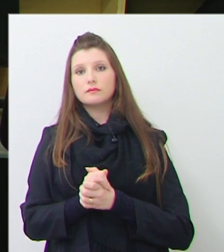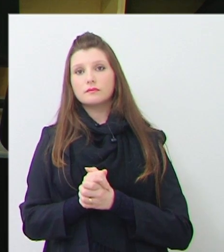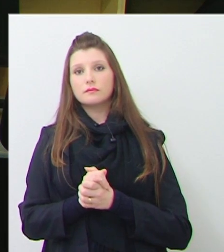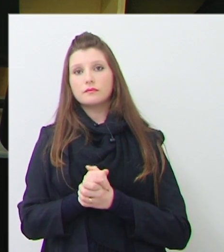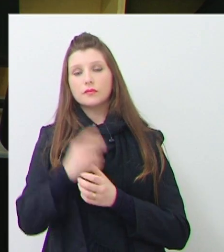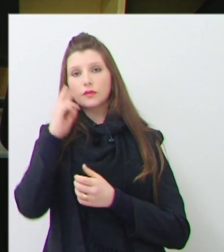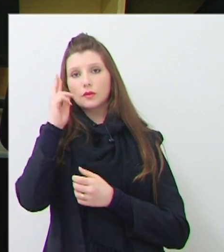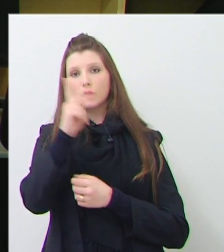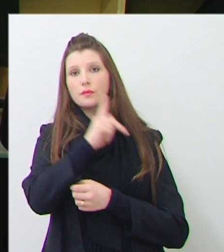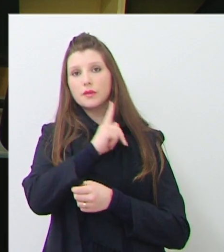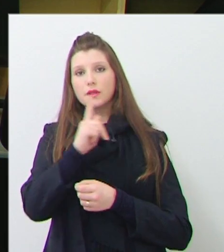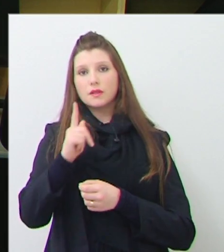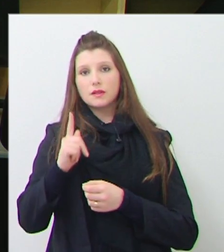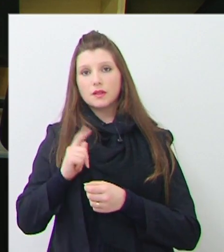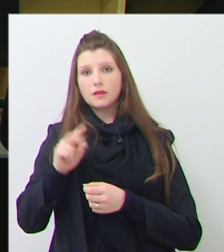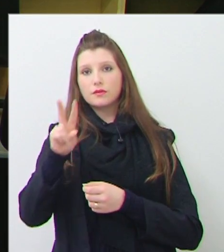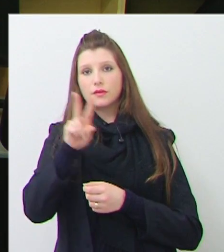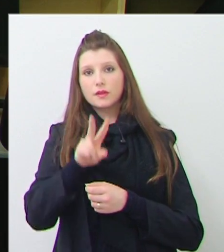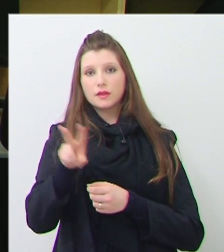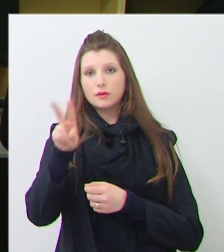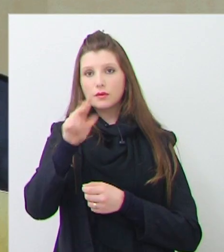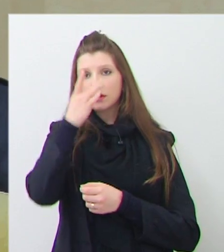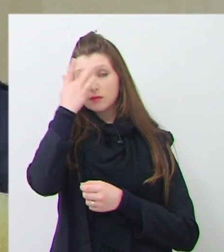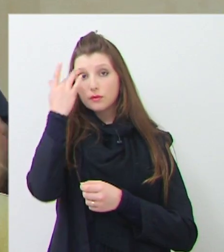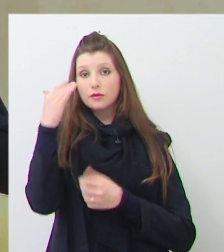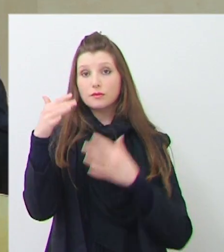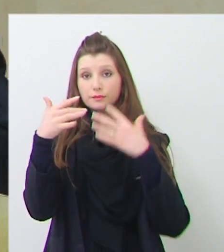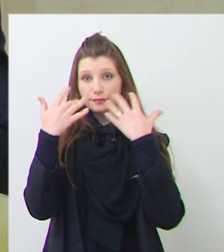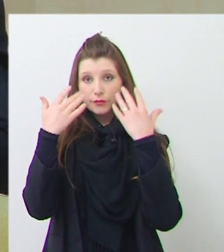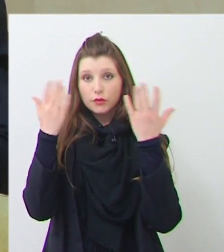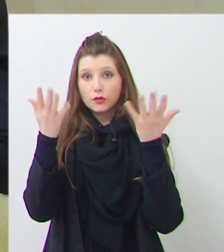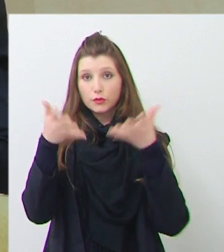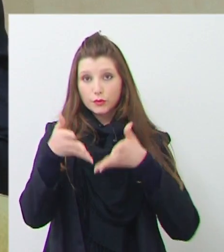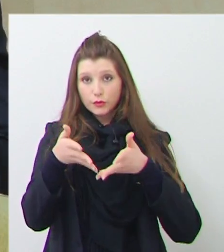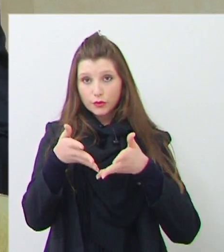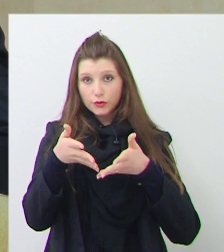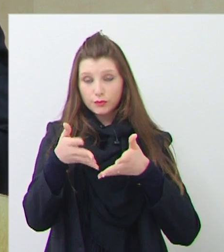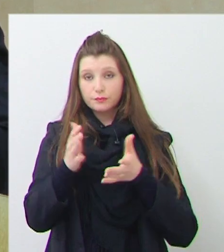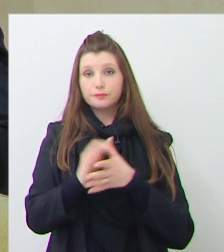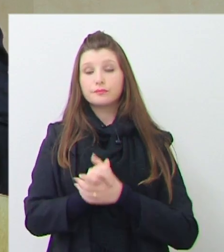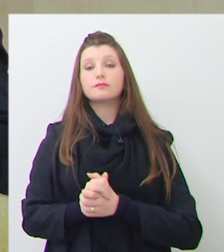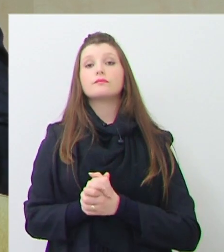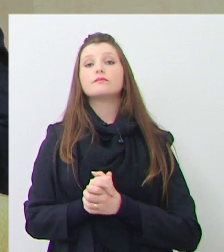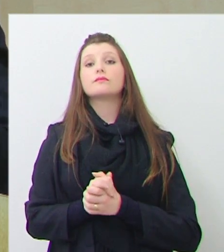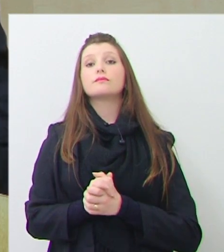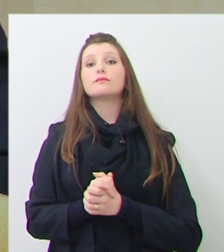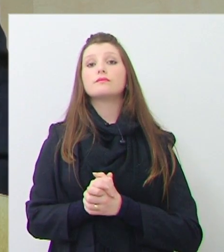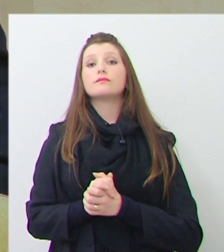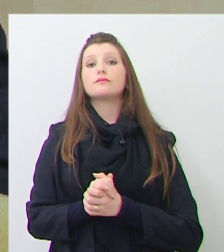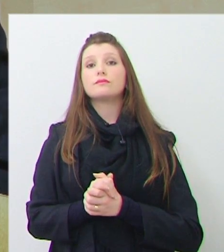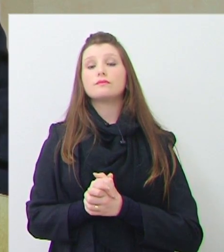presidente, vereadores, vereadoras, público que nos acompanha. Senhor presidente,